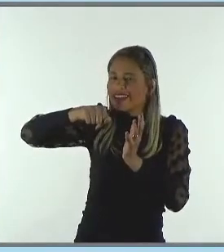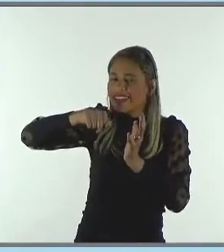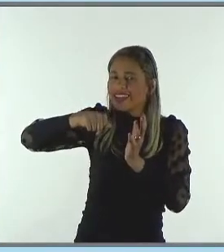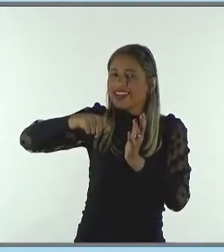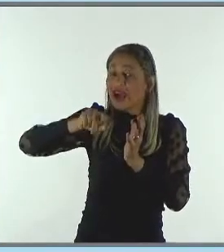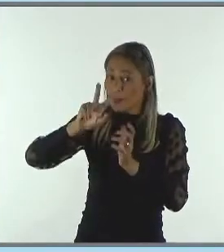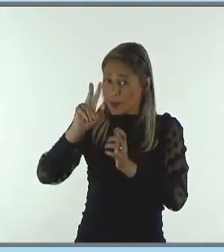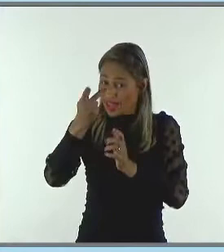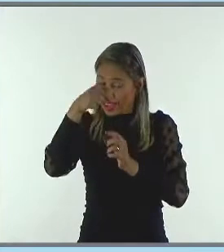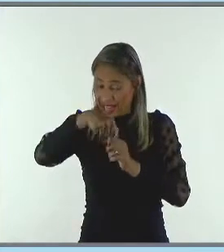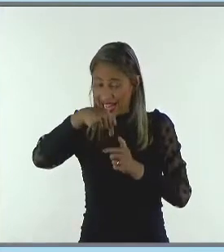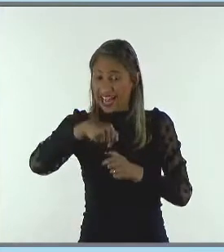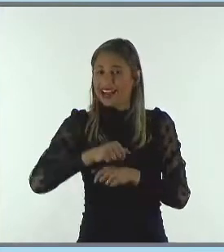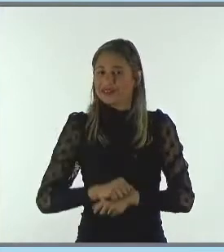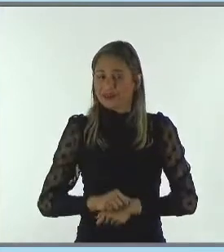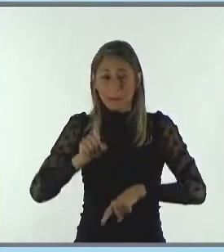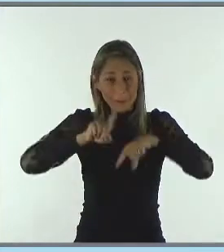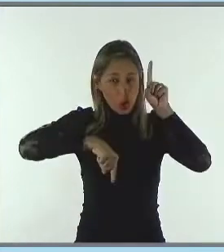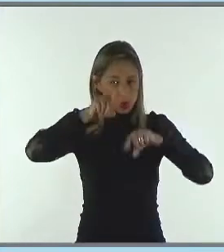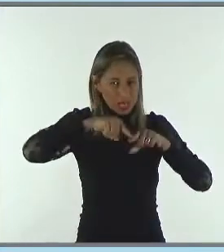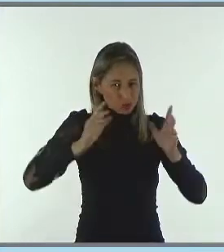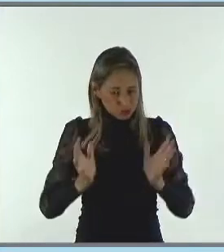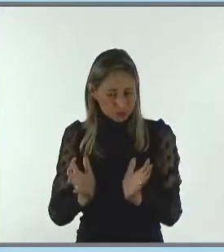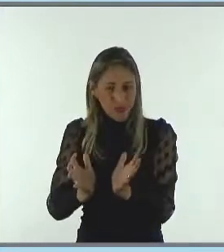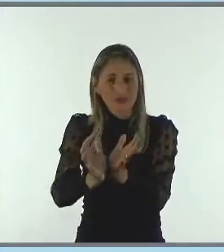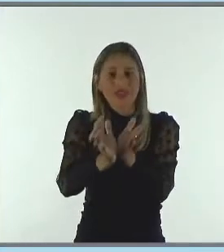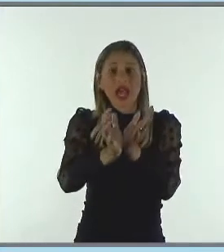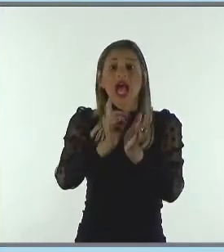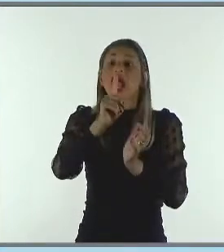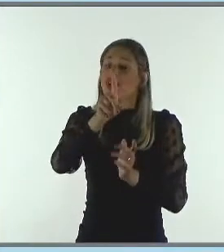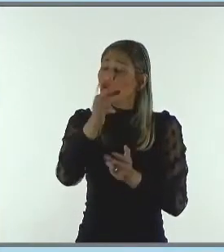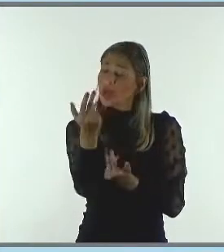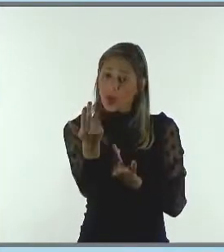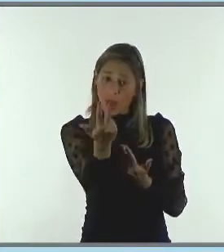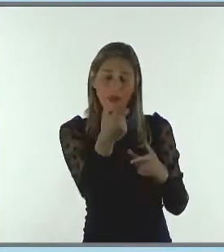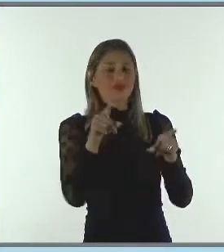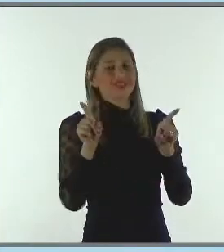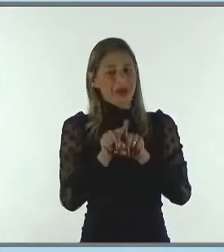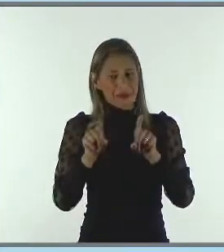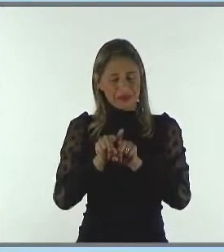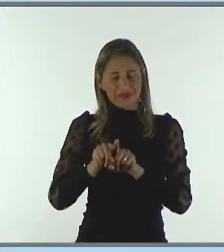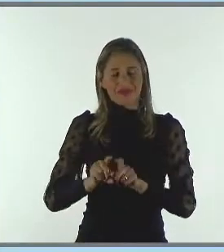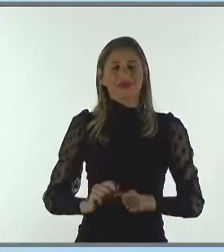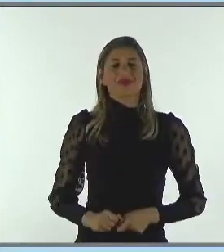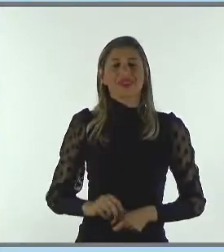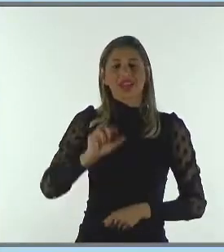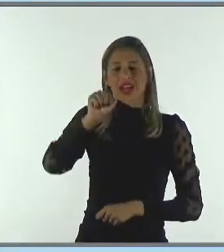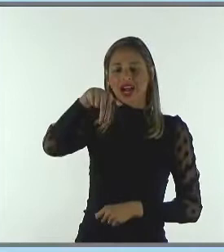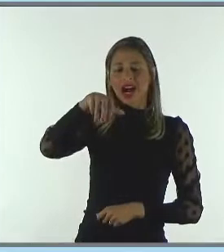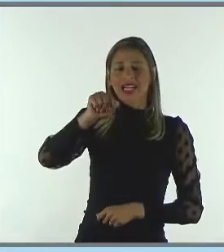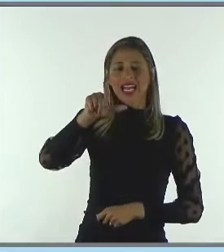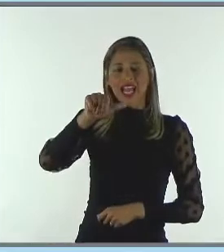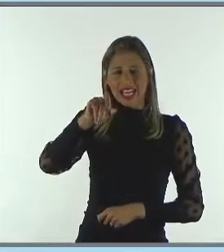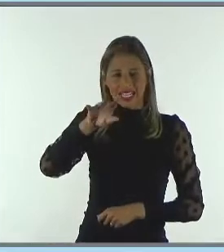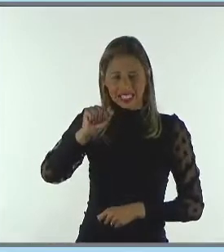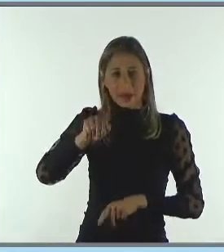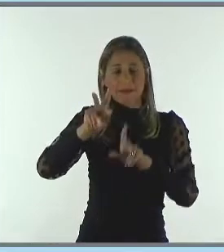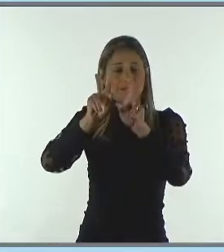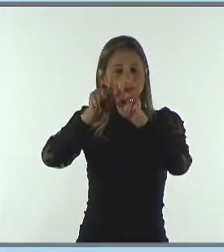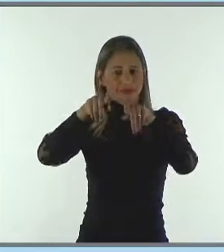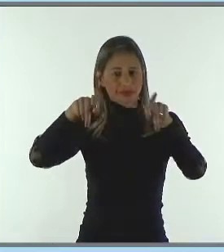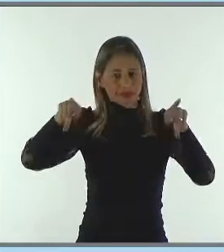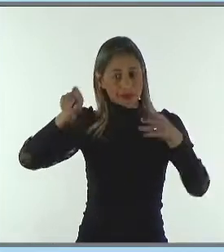BH. E vou seguir a Madu aqui. Eu sou Anelisa Ribeiro, sou professora,